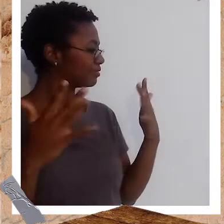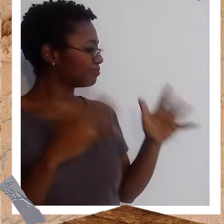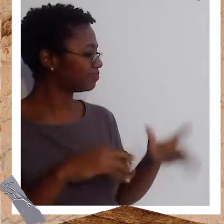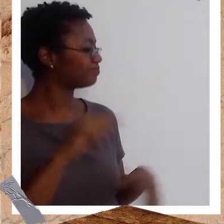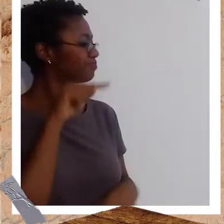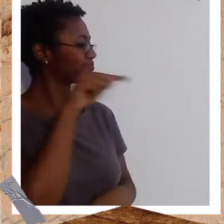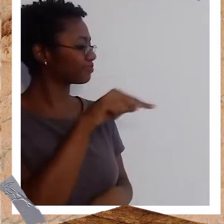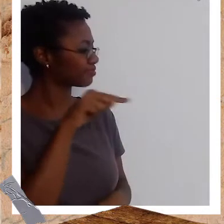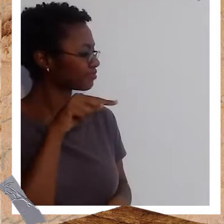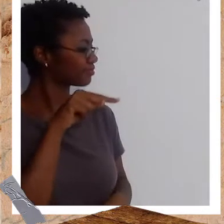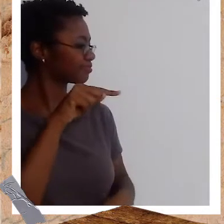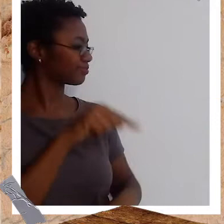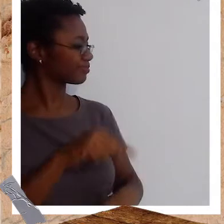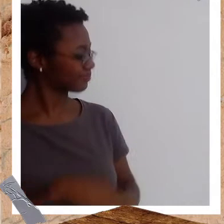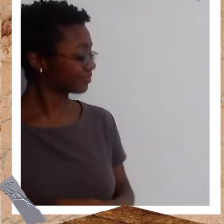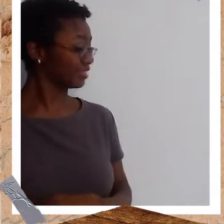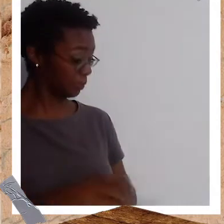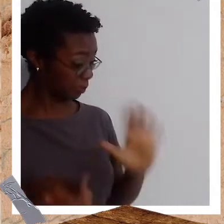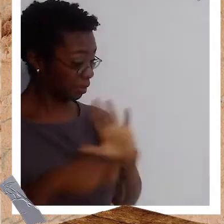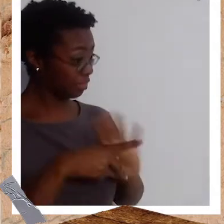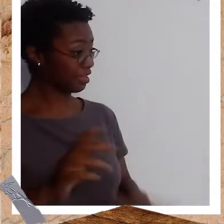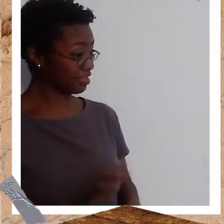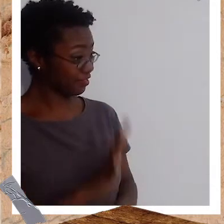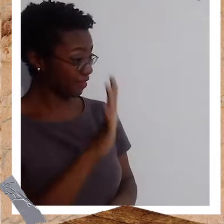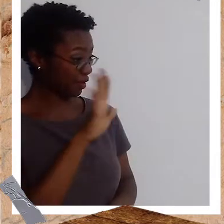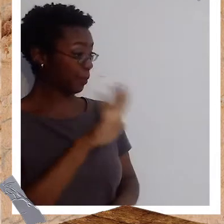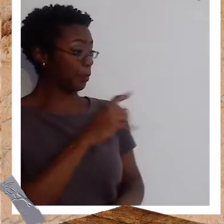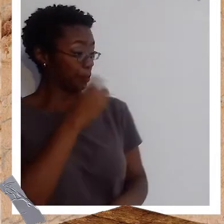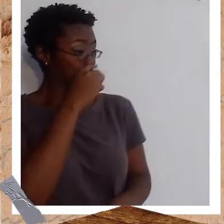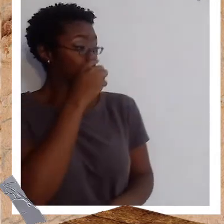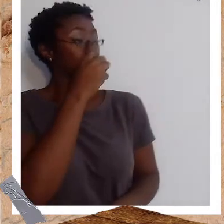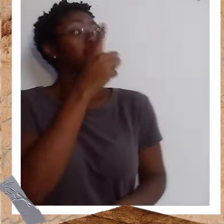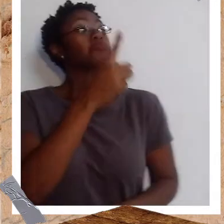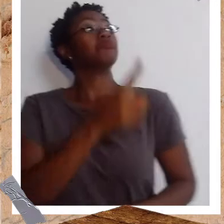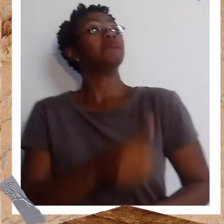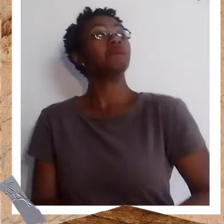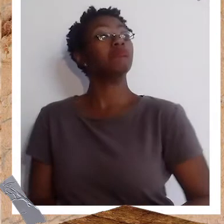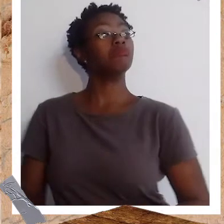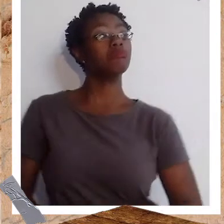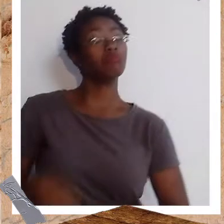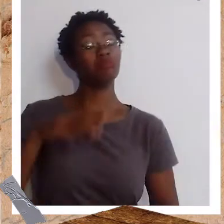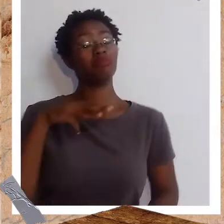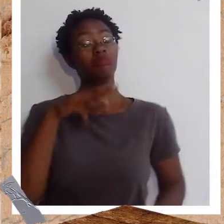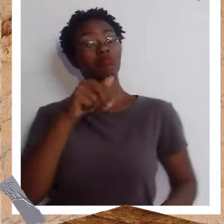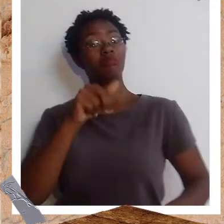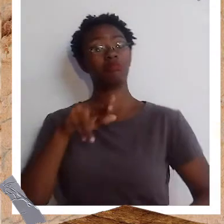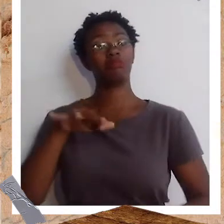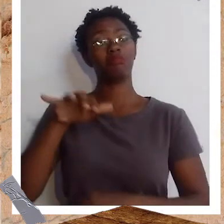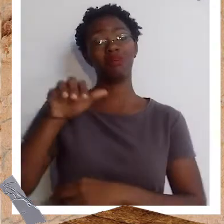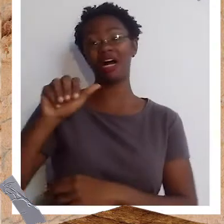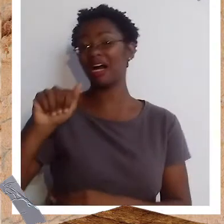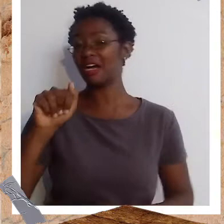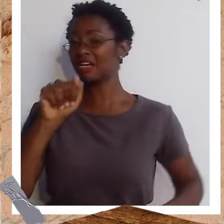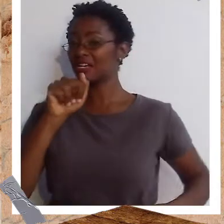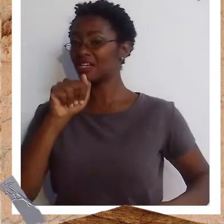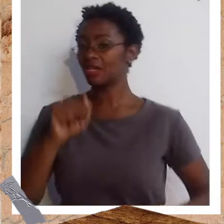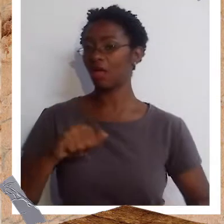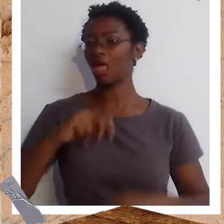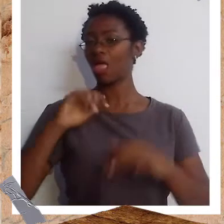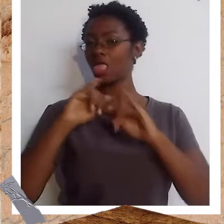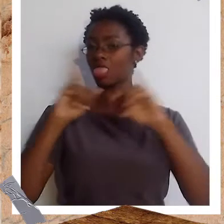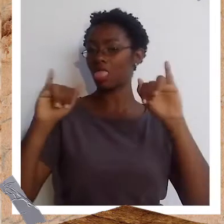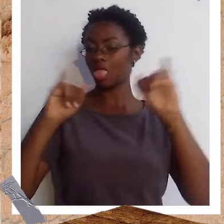ela, a vedete da favela. Maria conta vantagem que comprou